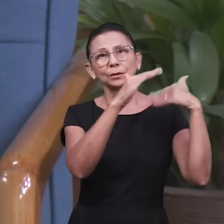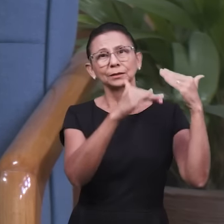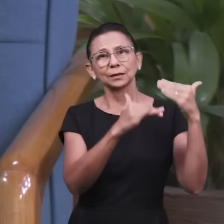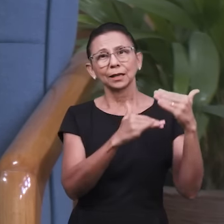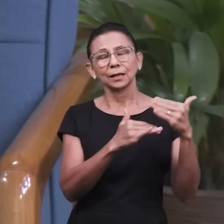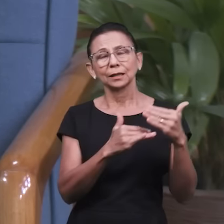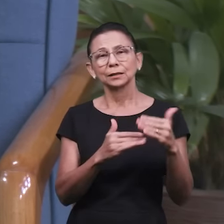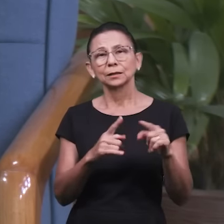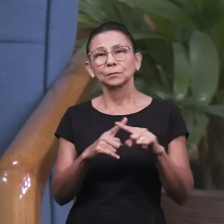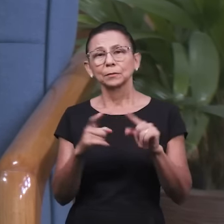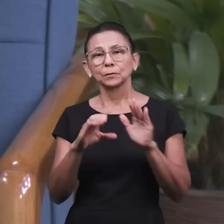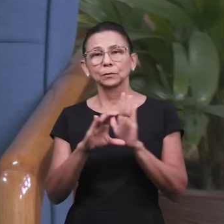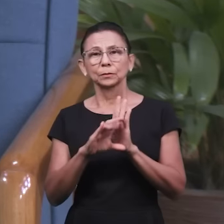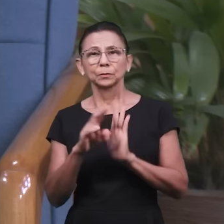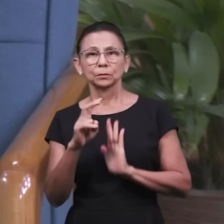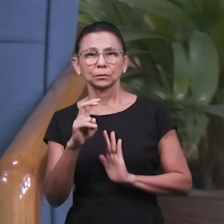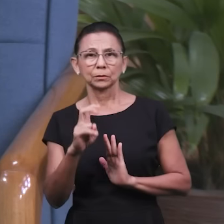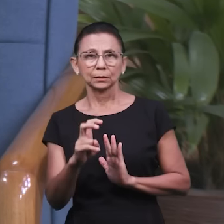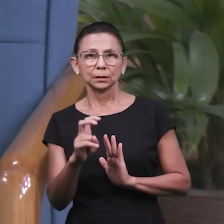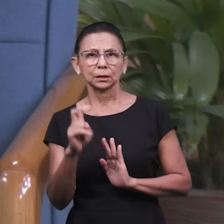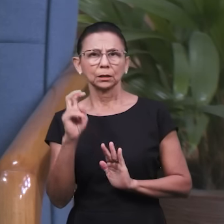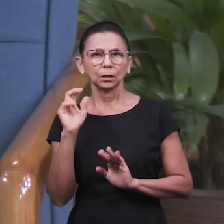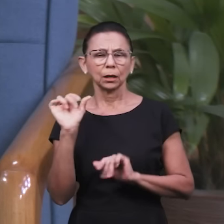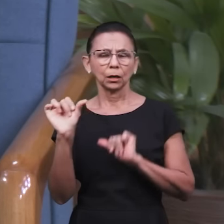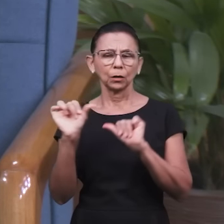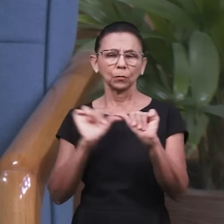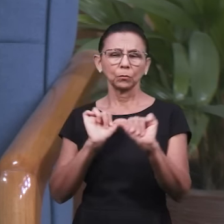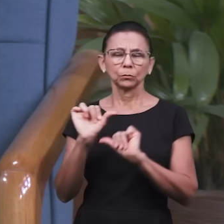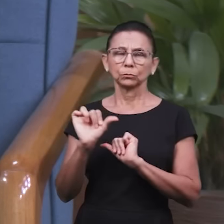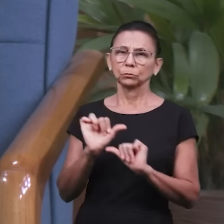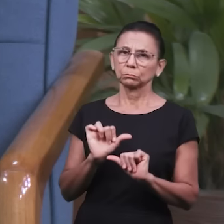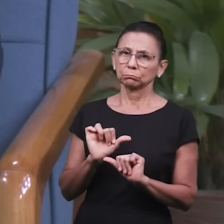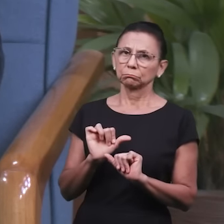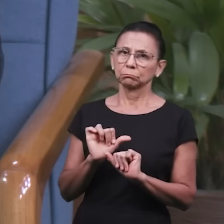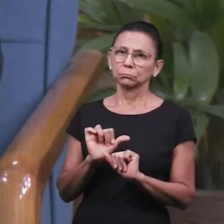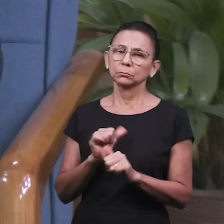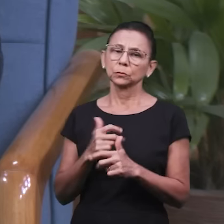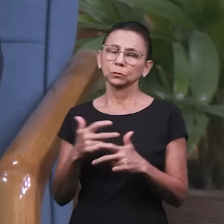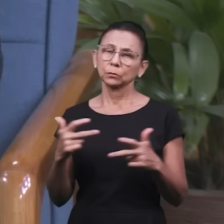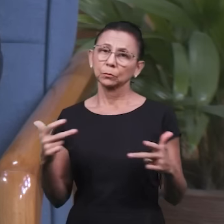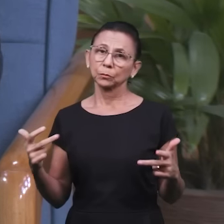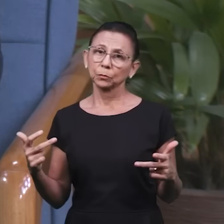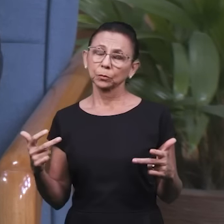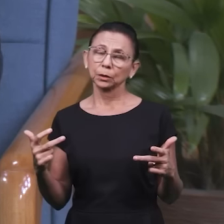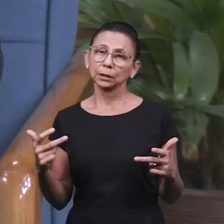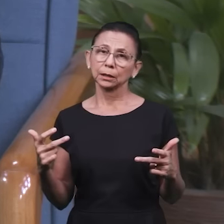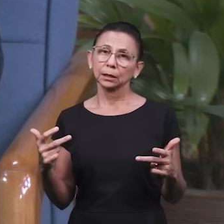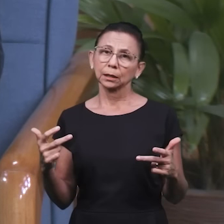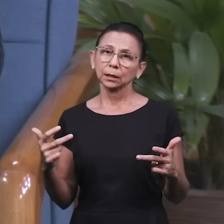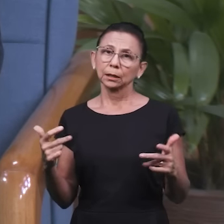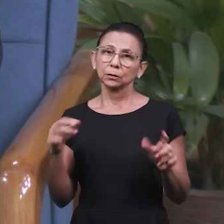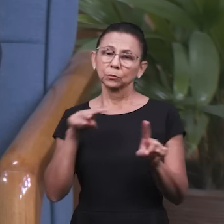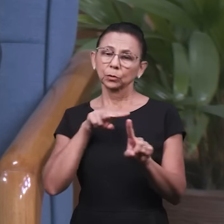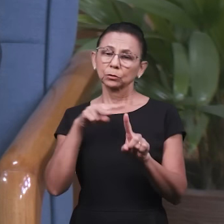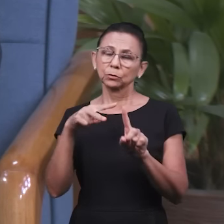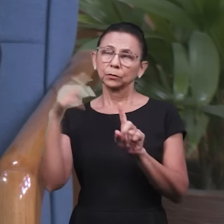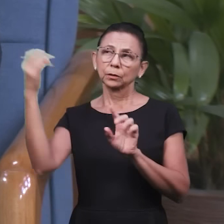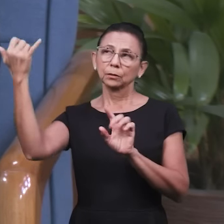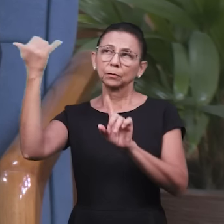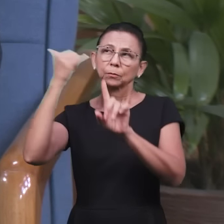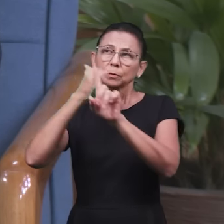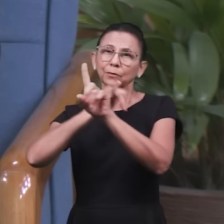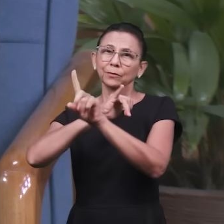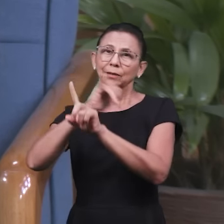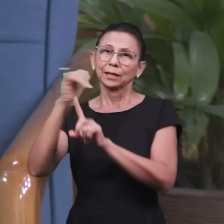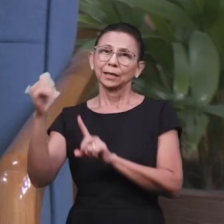mudança na abordagem, porque agora, profeticamente, o capítulo fala